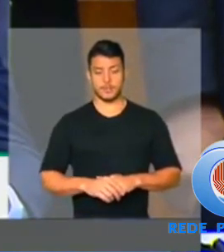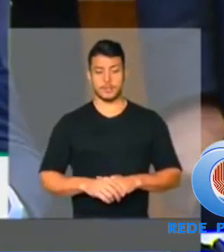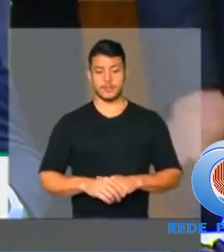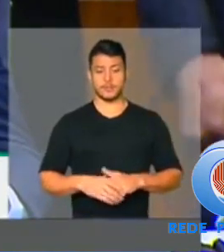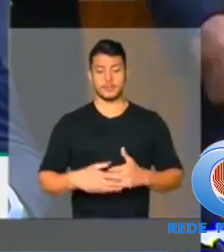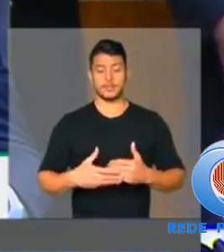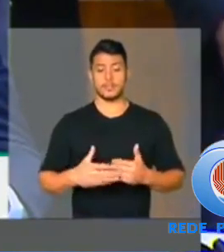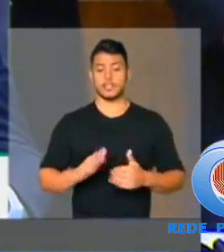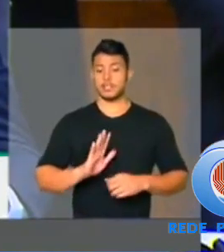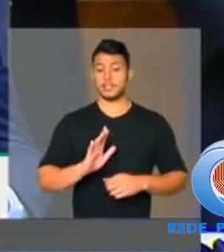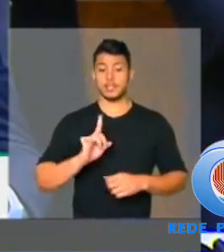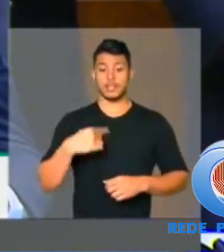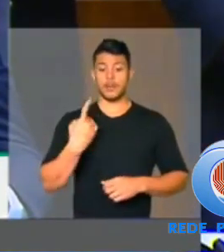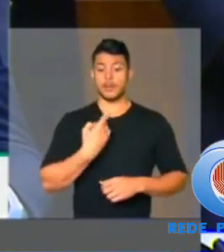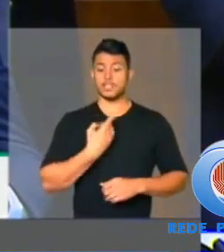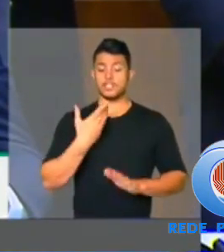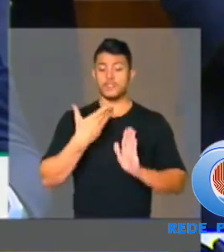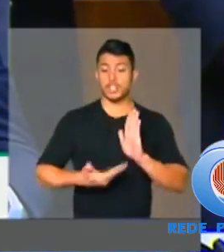resposta.